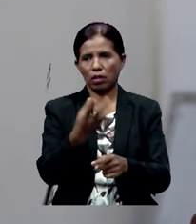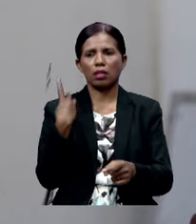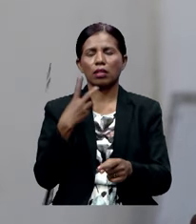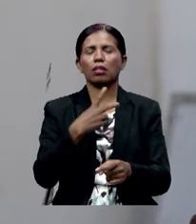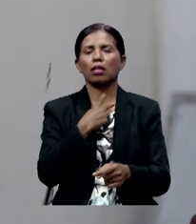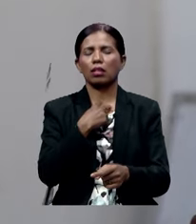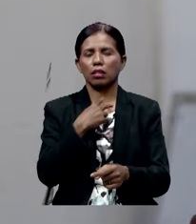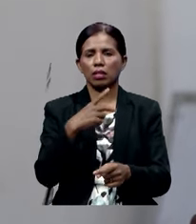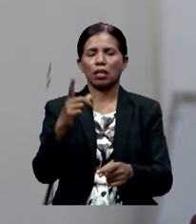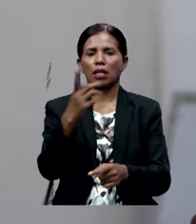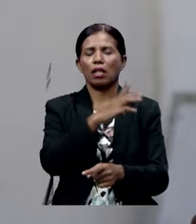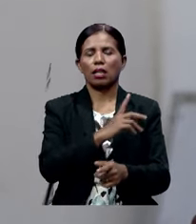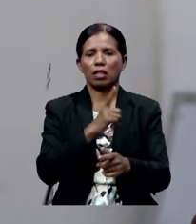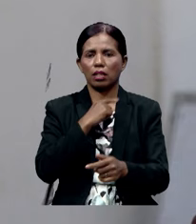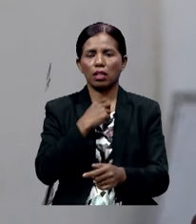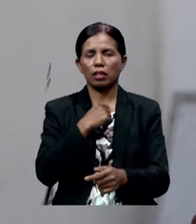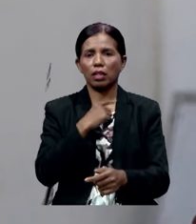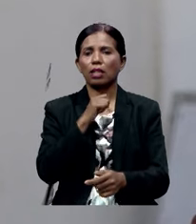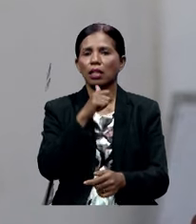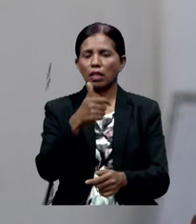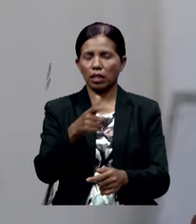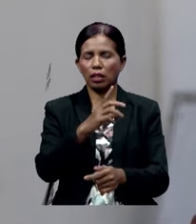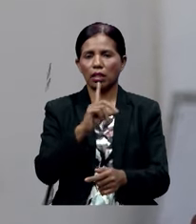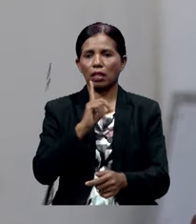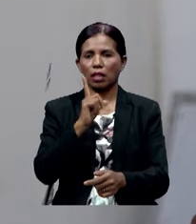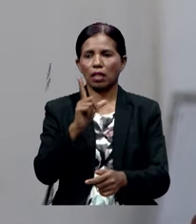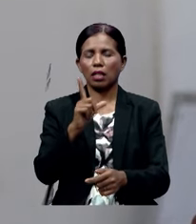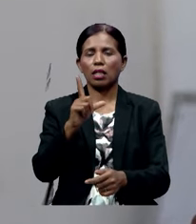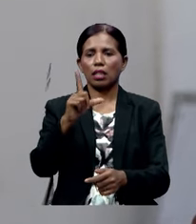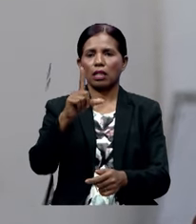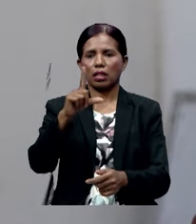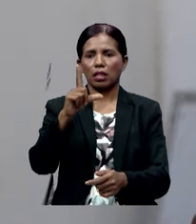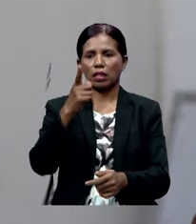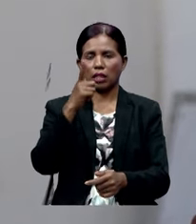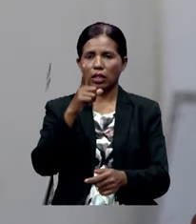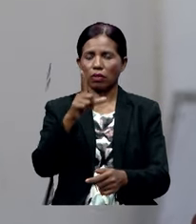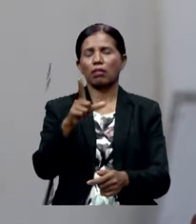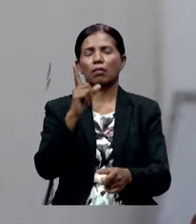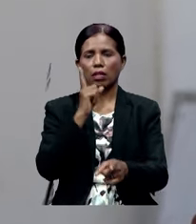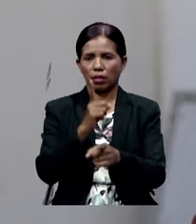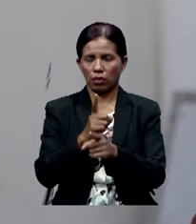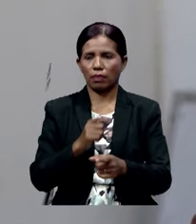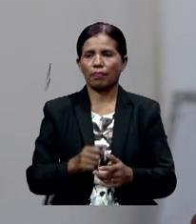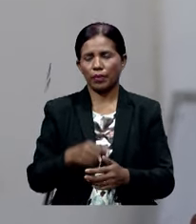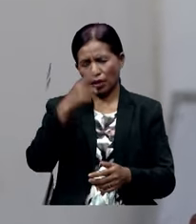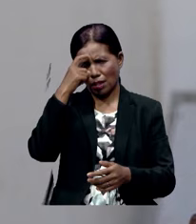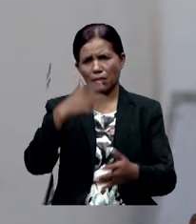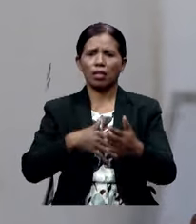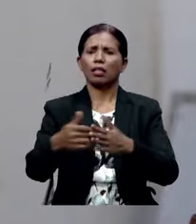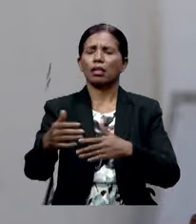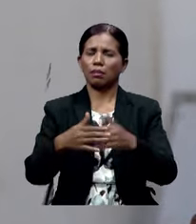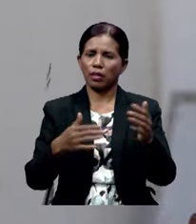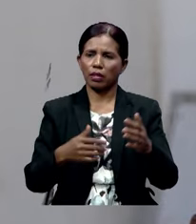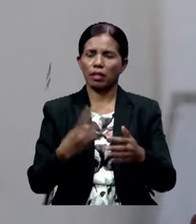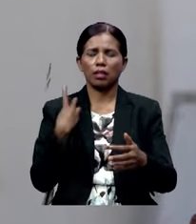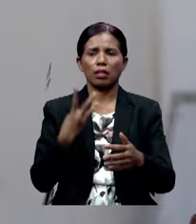rasi. Nega? Tamba, dalabara que ita,